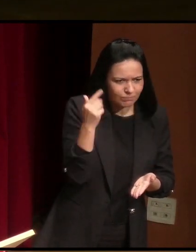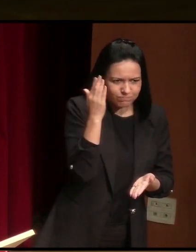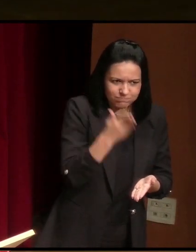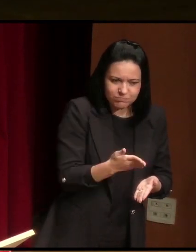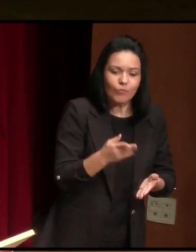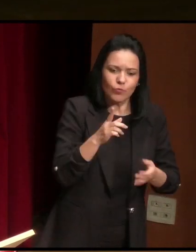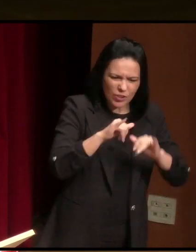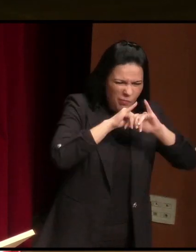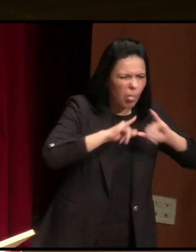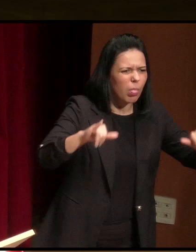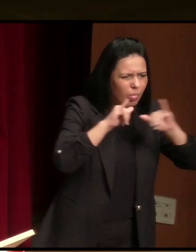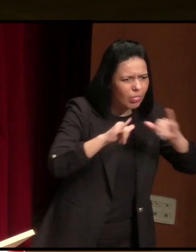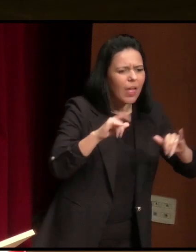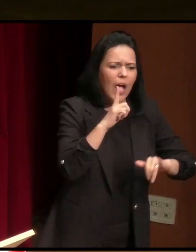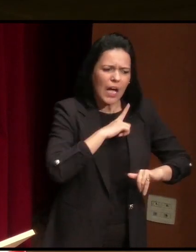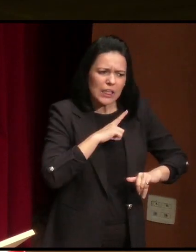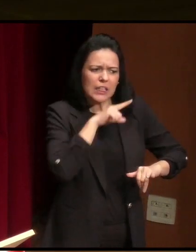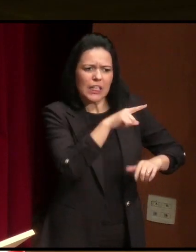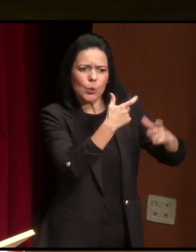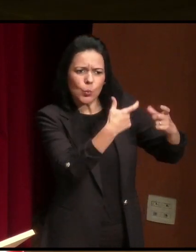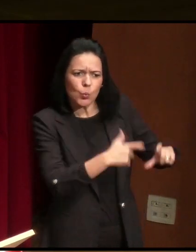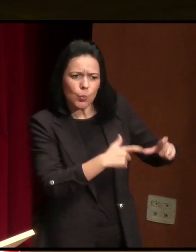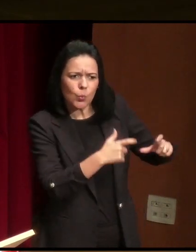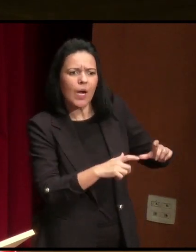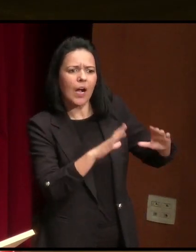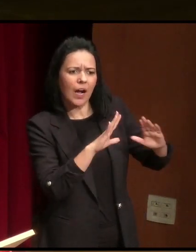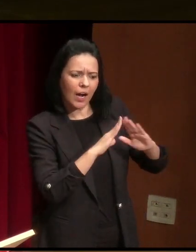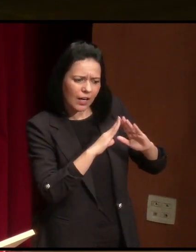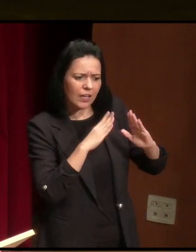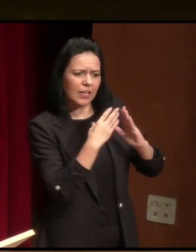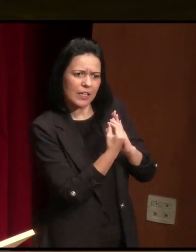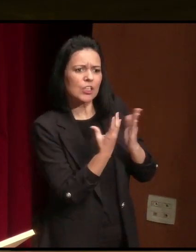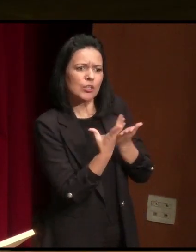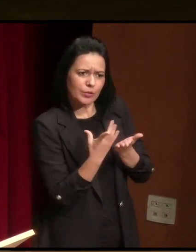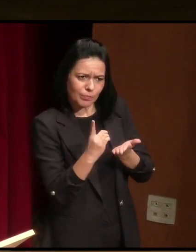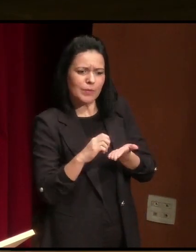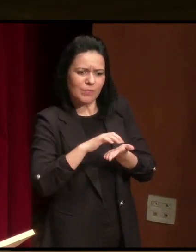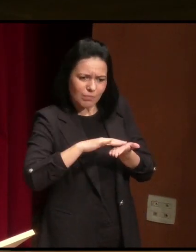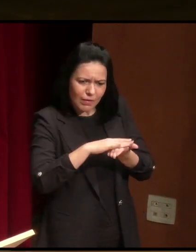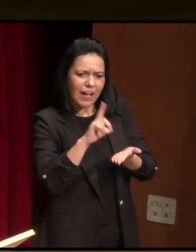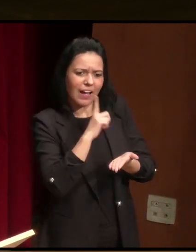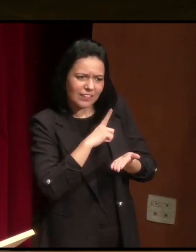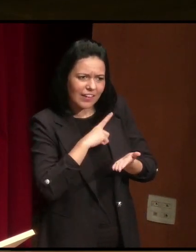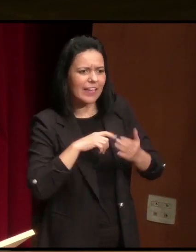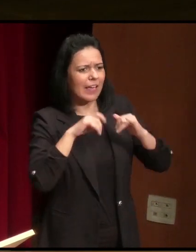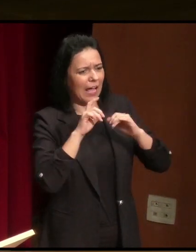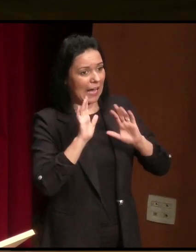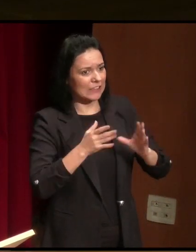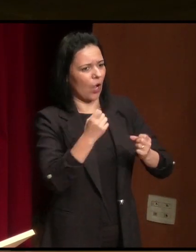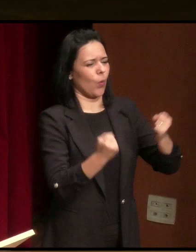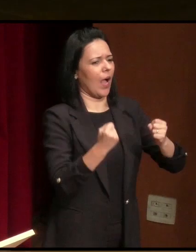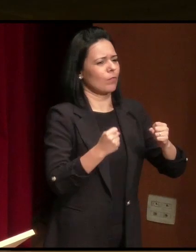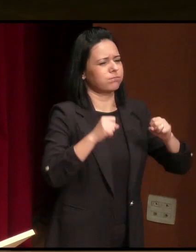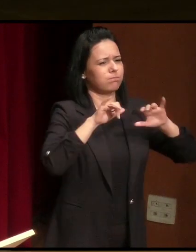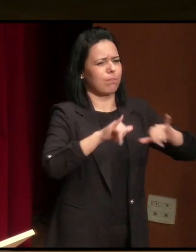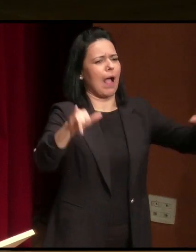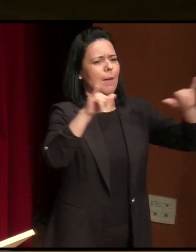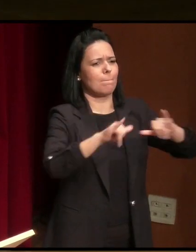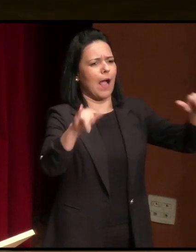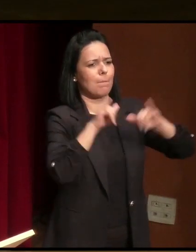tal horário a tal horário, a biblioteca da igreja tal tem uma Bíblia em Braille disponível para você, deficiente